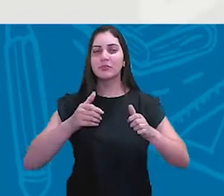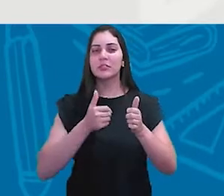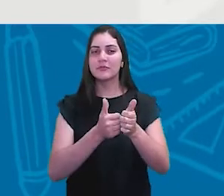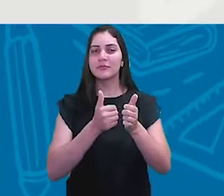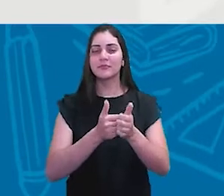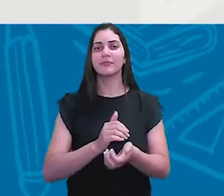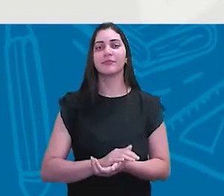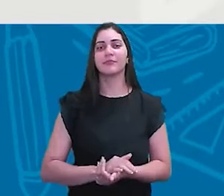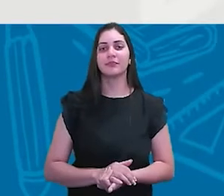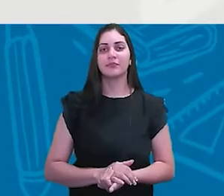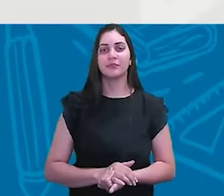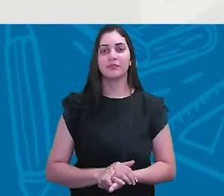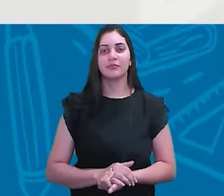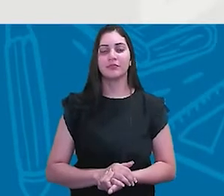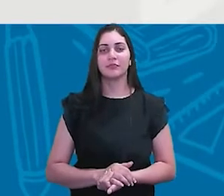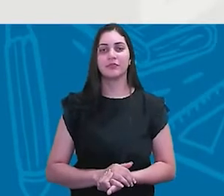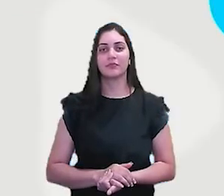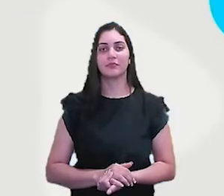vamos lá.